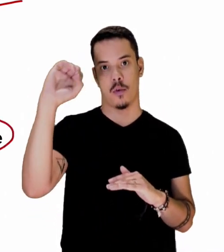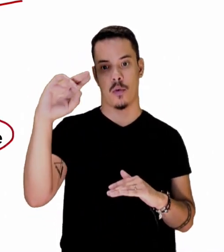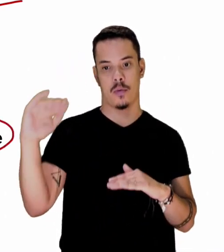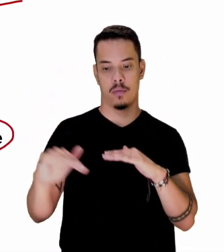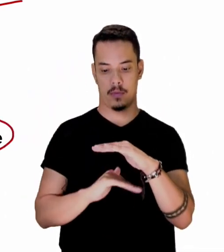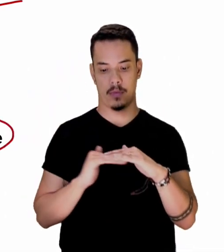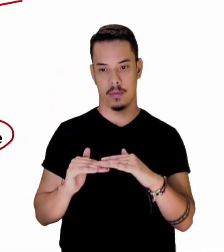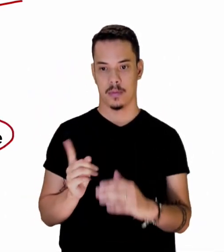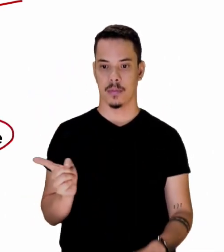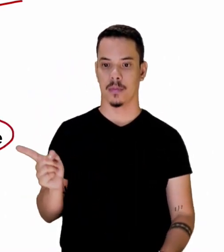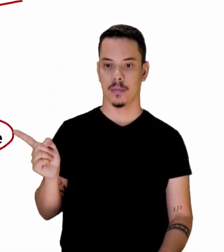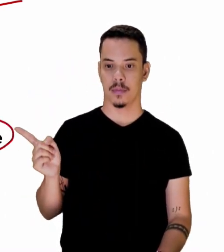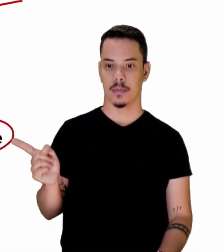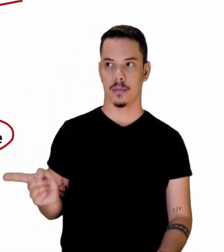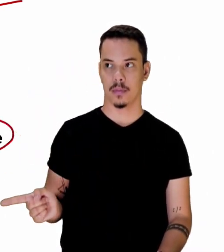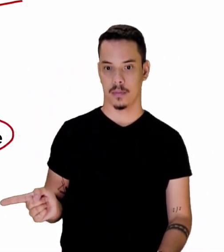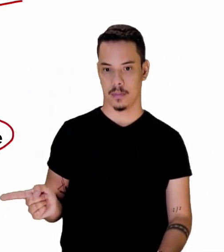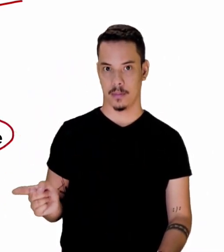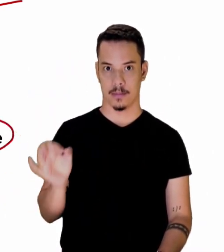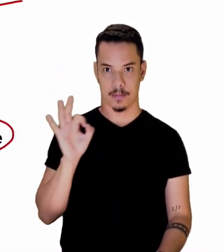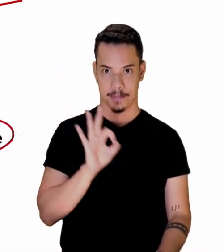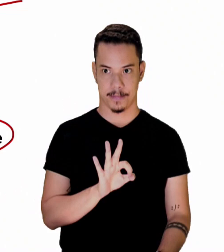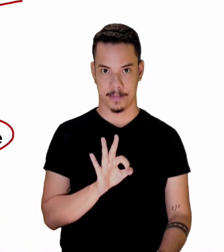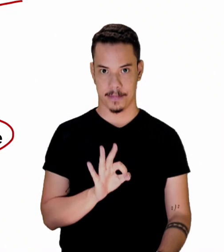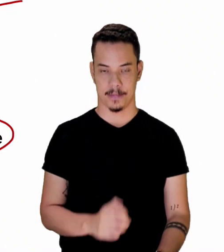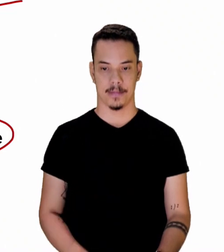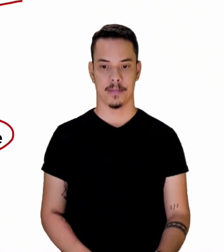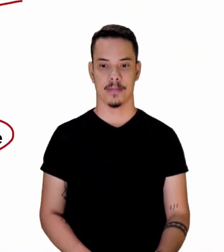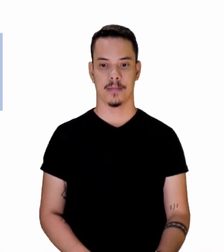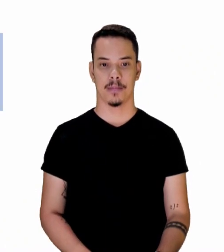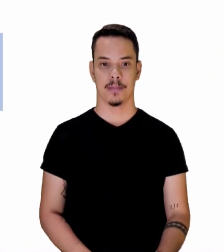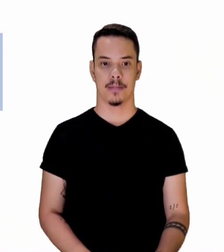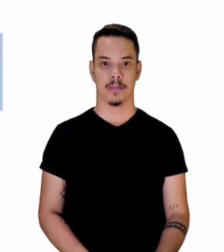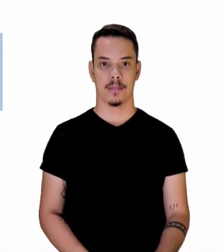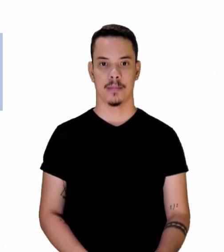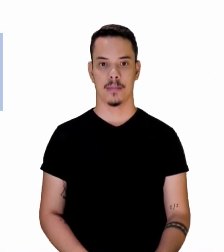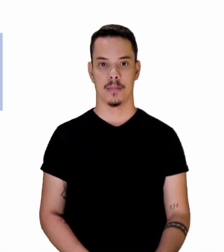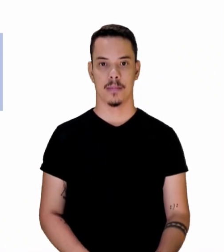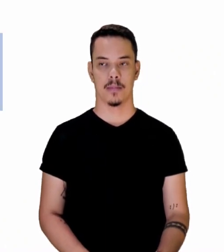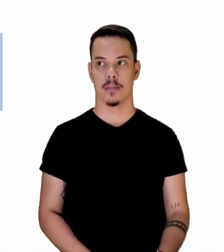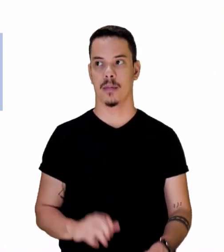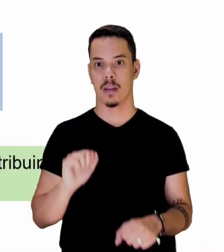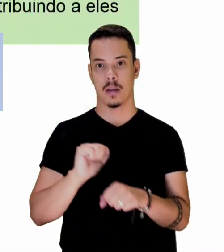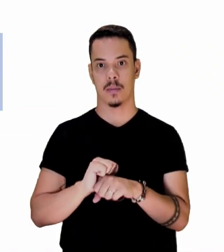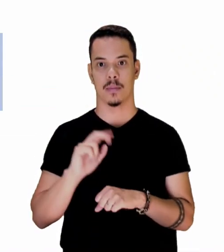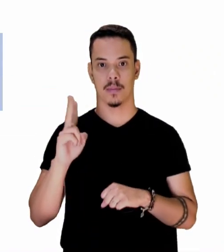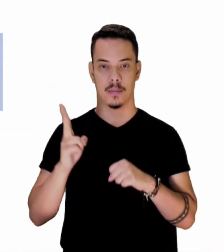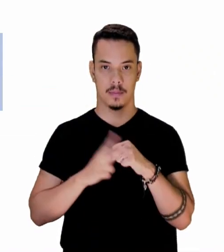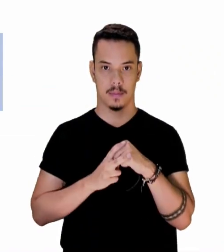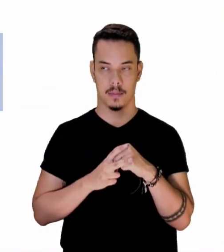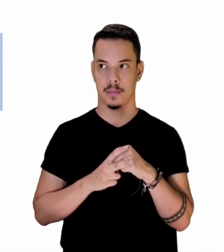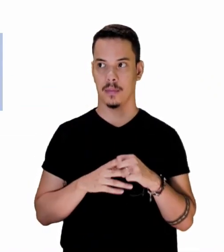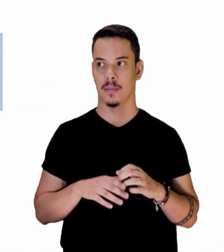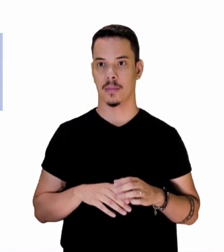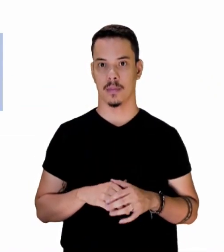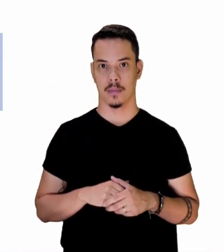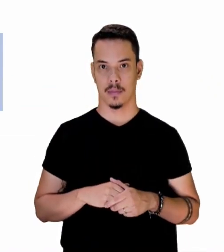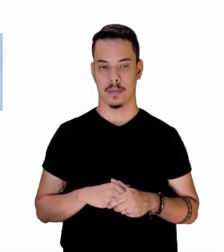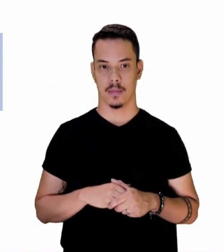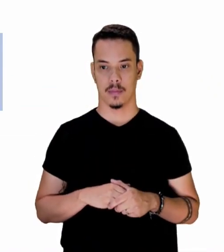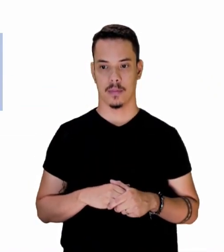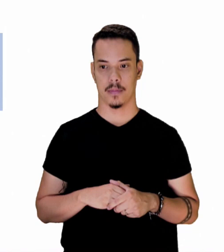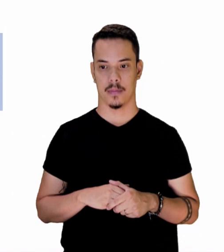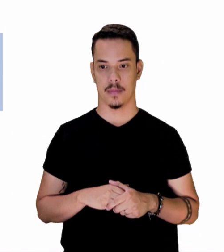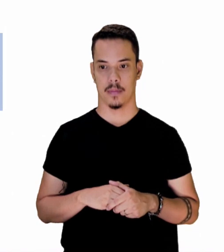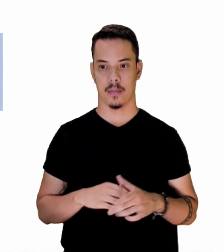superioridade e de inferioridade. Beleza? Então, ok. Agora o advérbio, né? Aquela palavra que vai dar